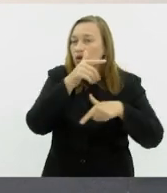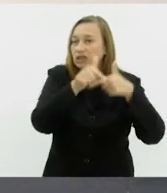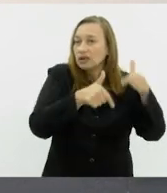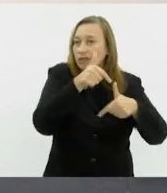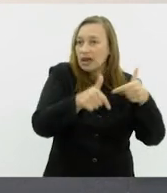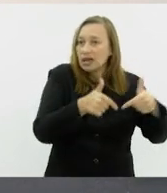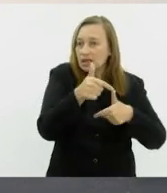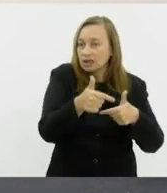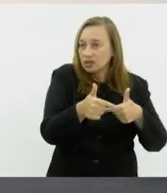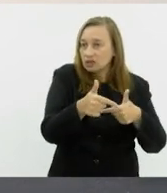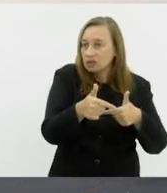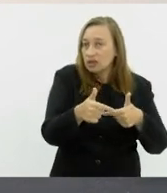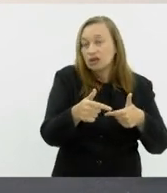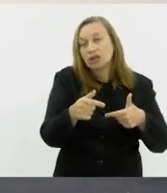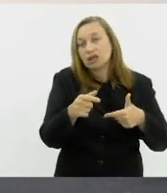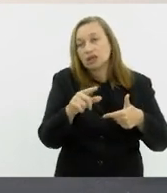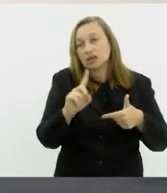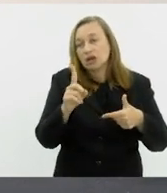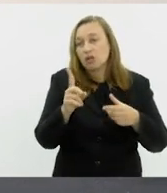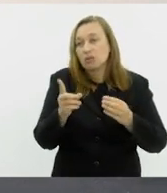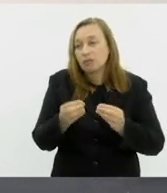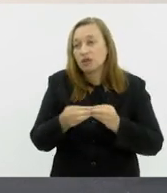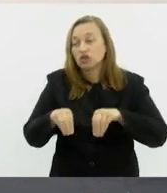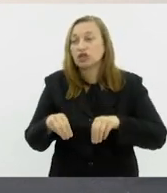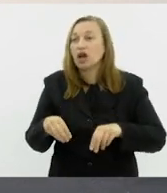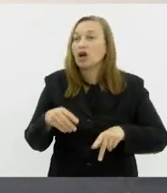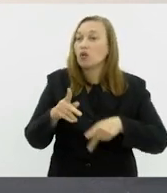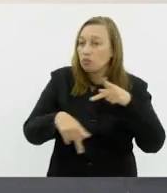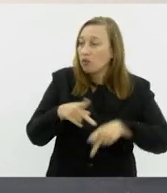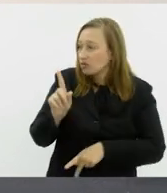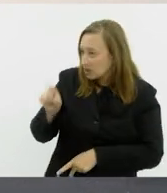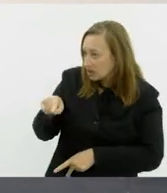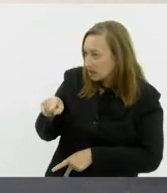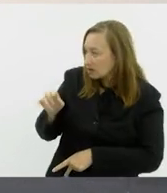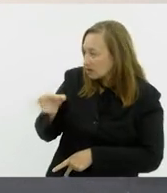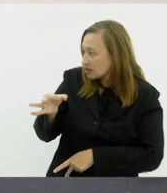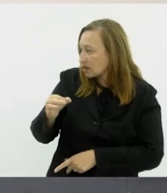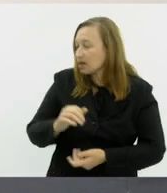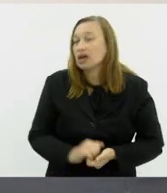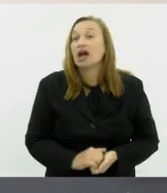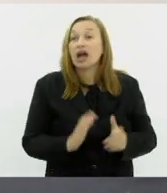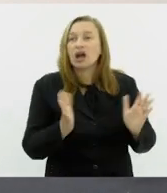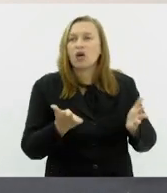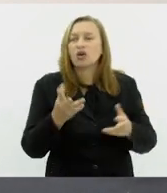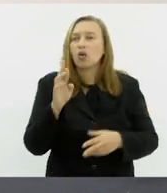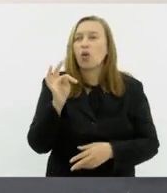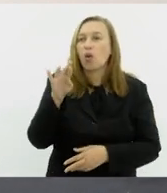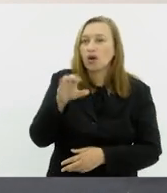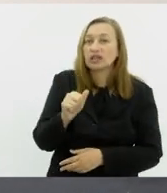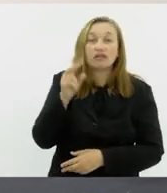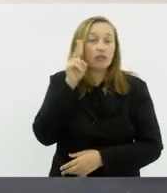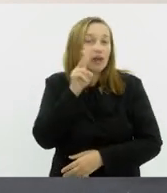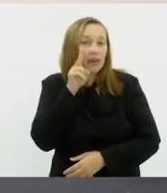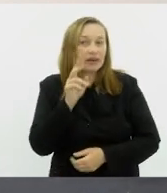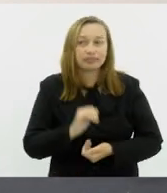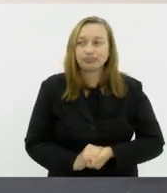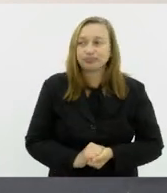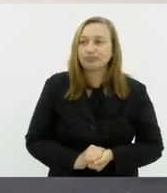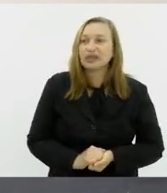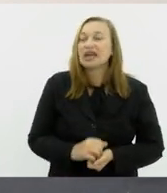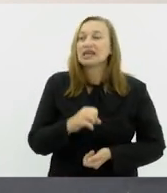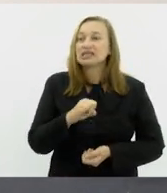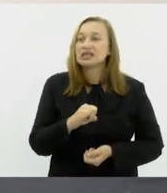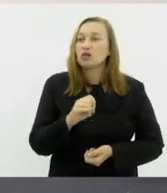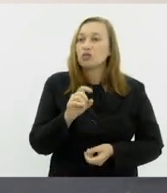dele, mas sem perturbar a população. Isso. Não é isso? Isso. E assim, quando, com relação à rota, gente, vamos lembrar o seguinte. Se eu